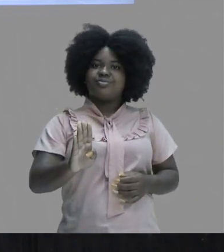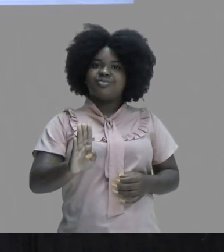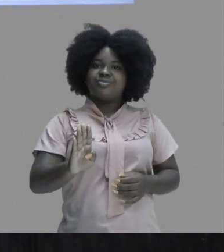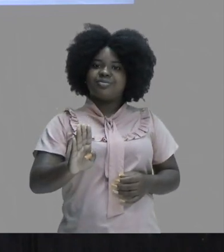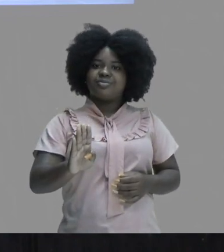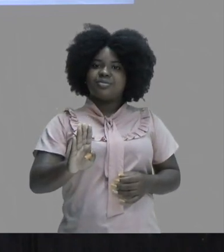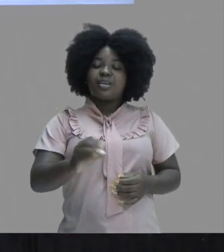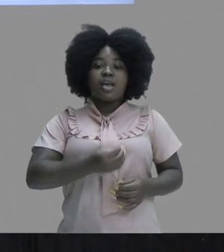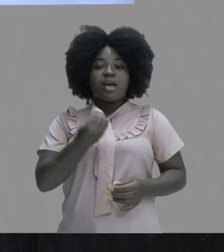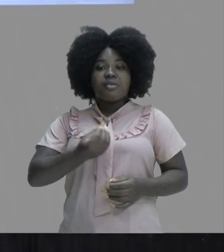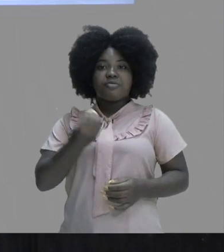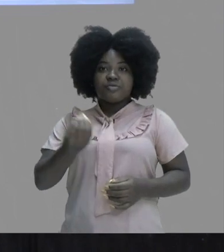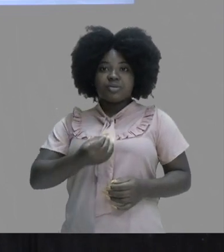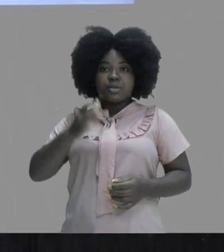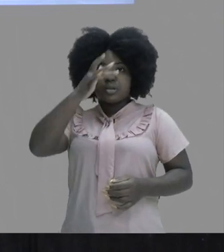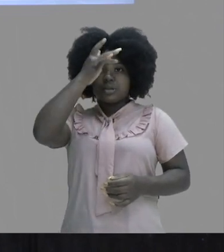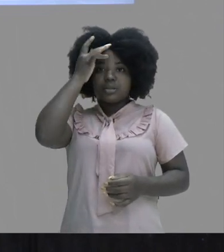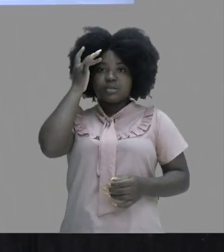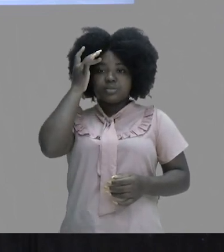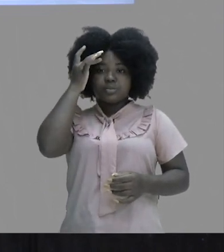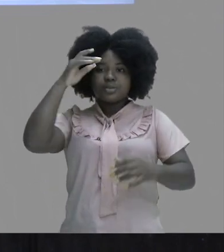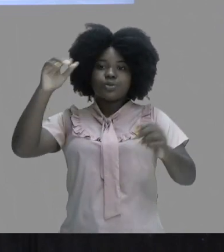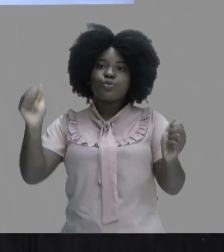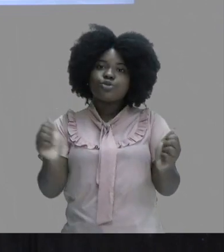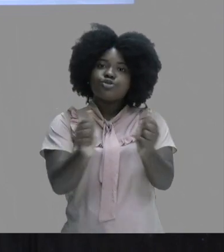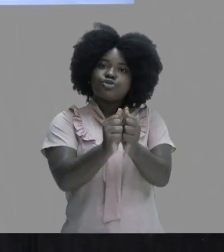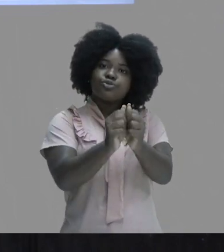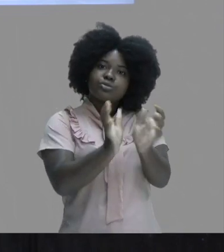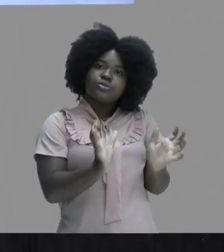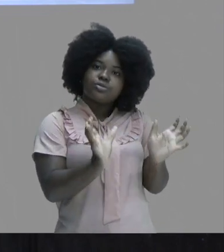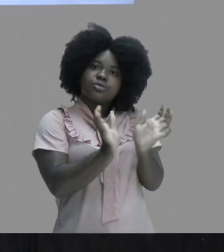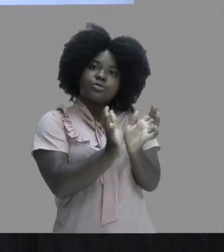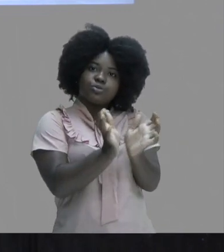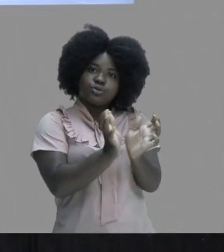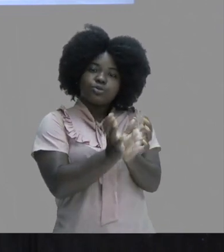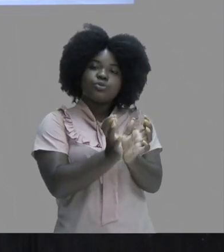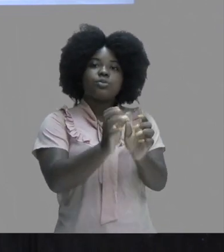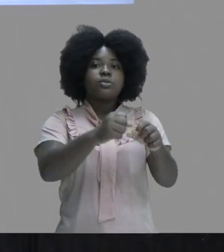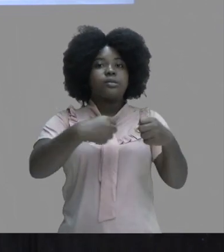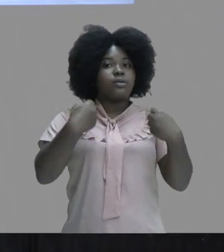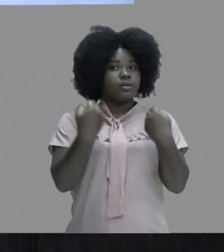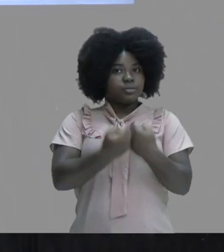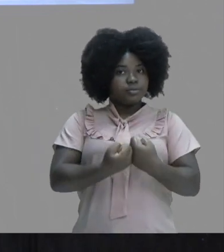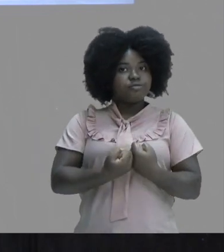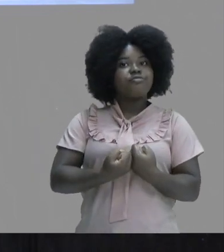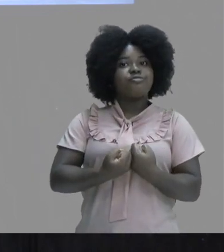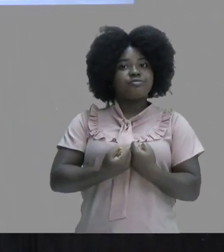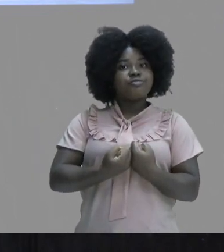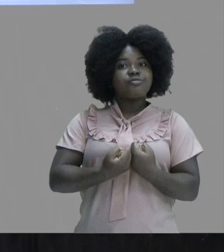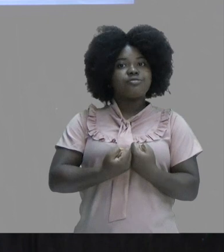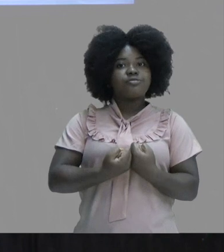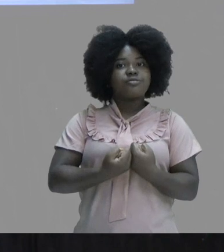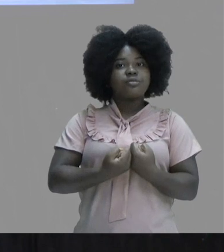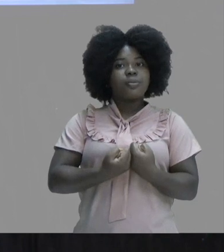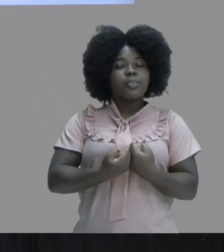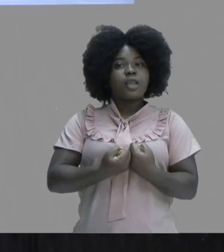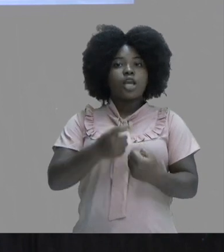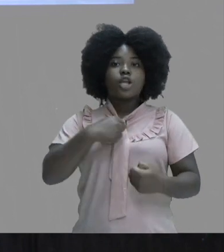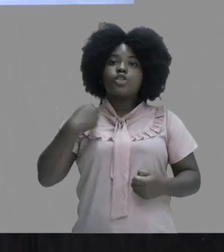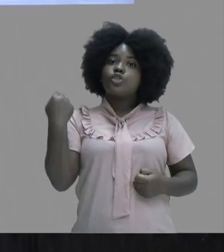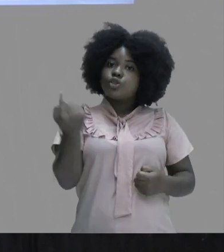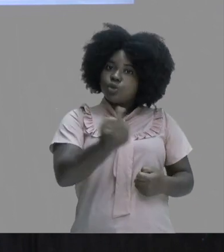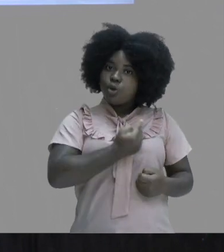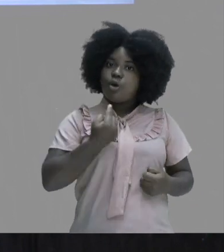espaço público, à vida em coletividade, à vida em sociedade. E a gente é cidadão a partir do momento